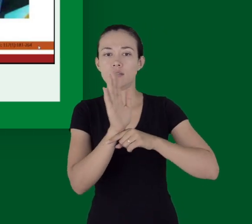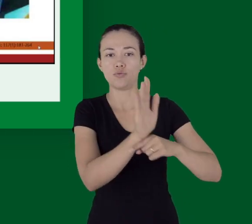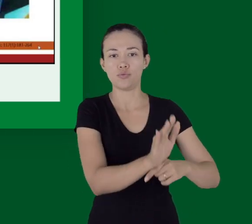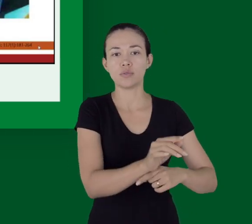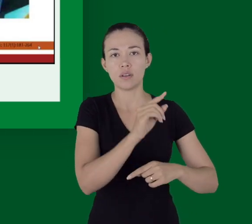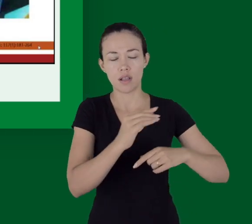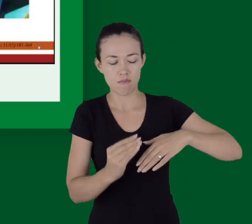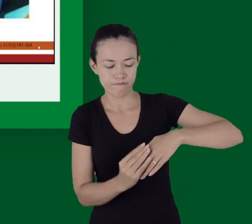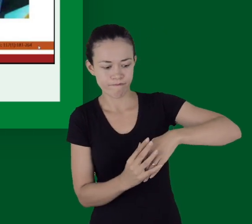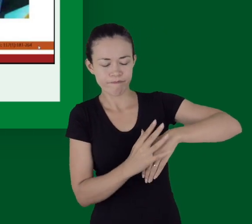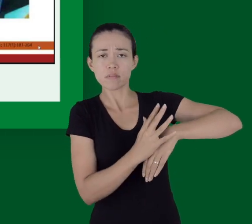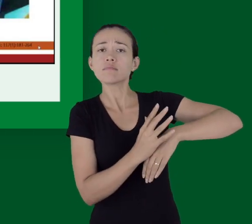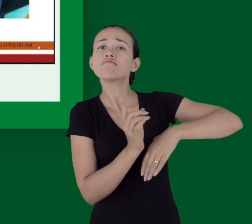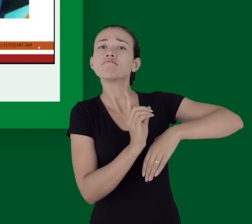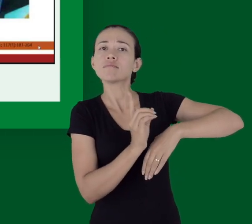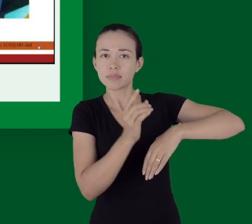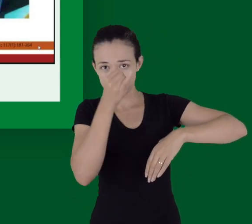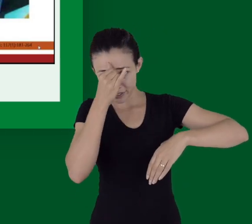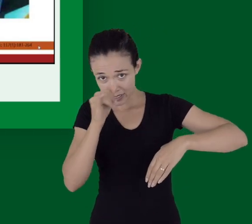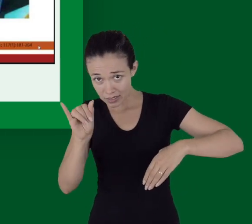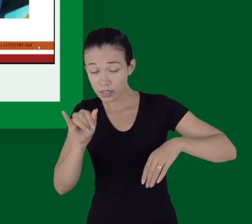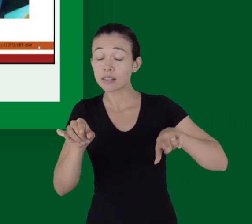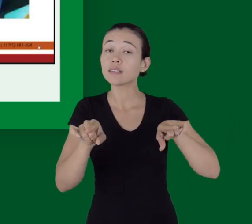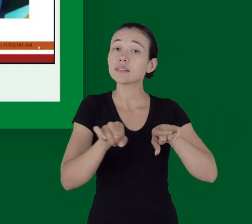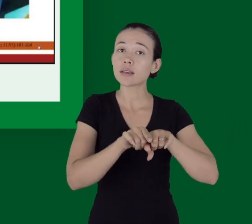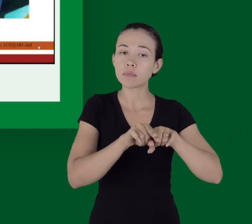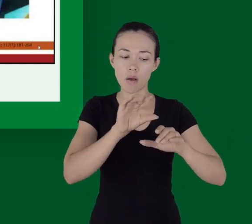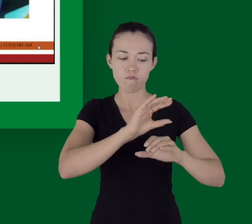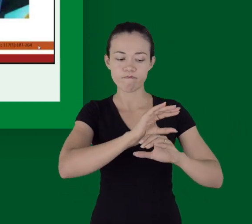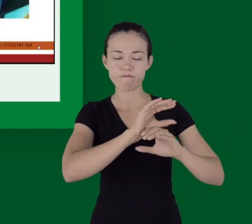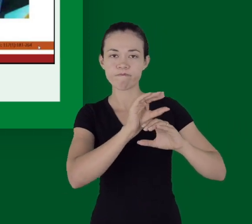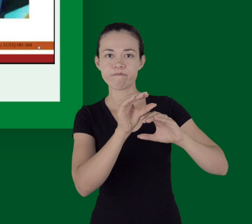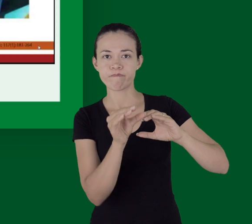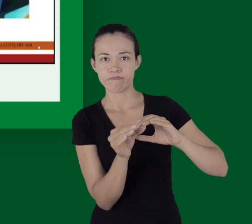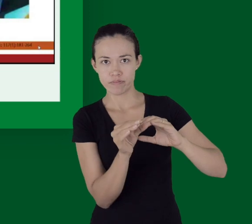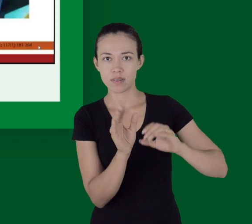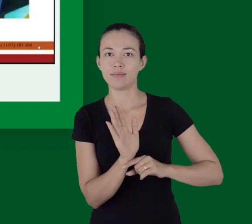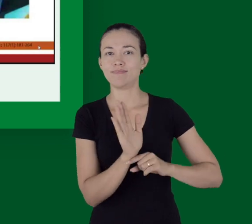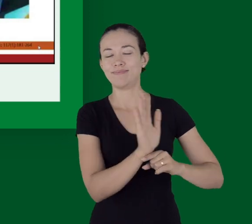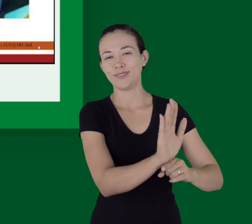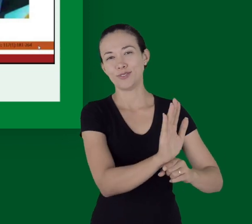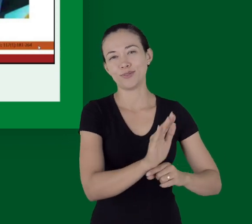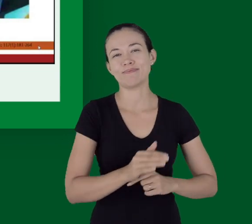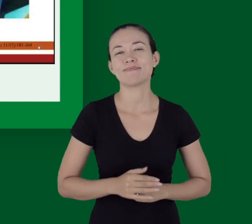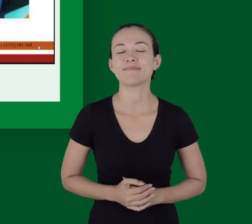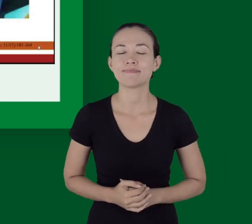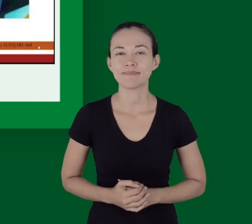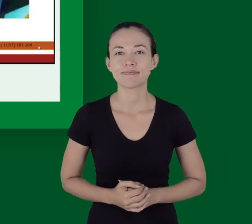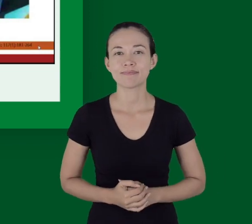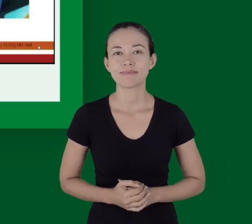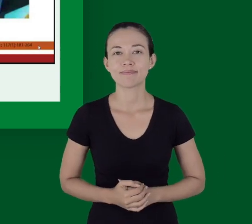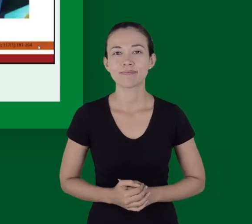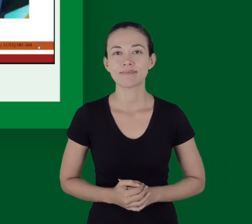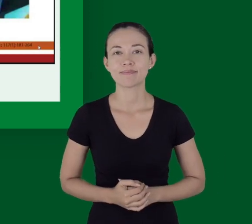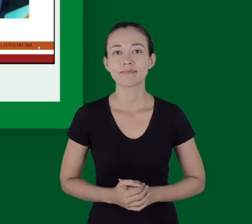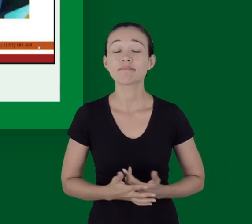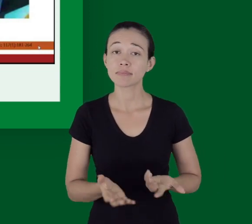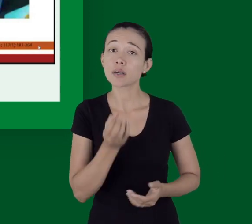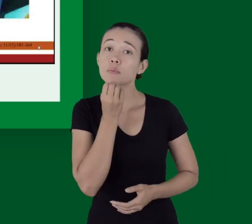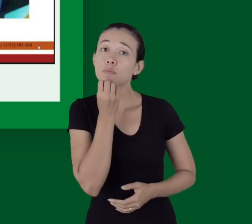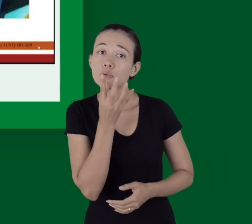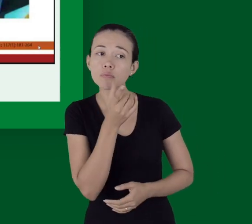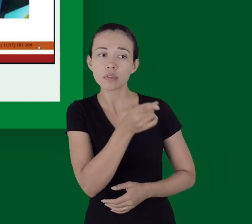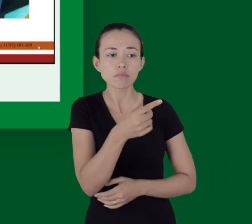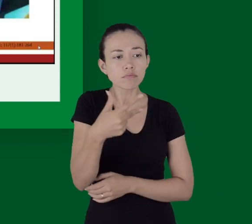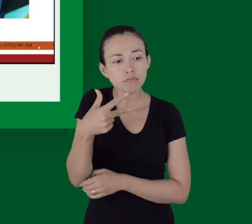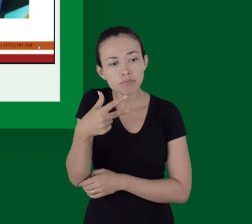anti-inflamatória, como eu falei, e de estabilização da placa, tá bom? Então, isso demora um período. Então, você começa mais cedo, para você usar